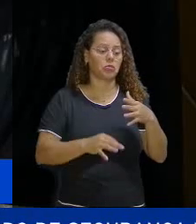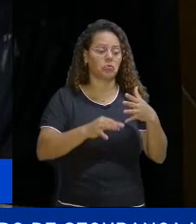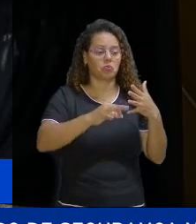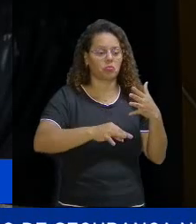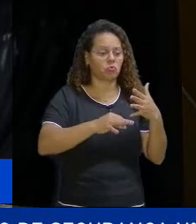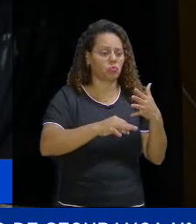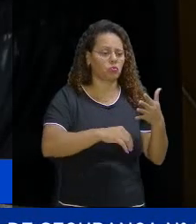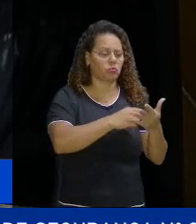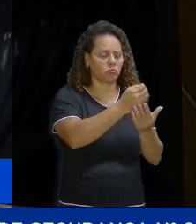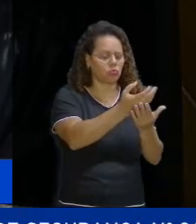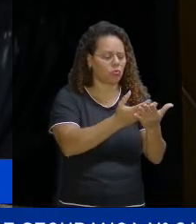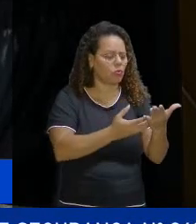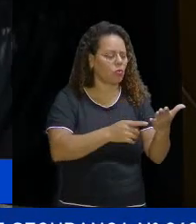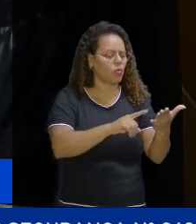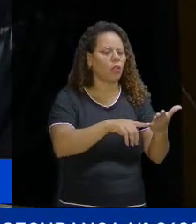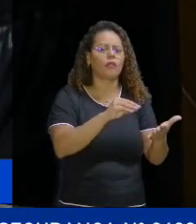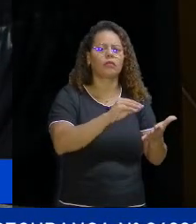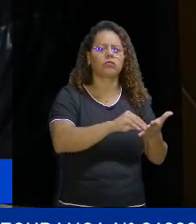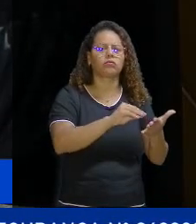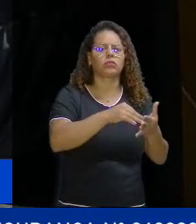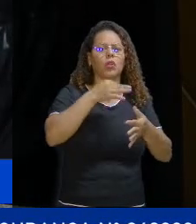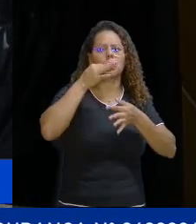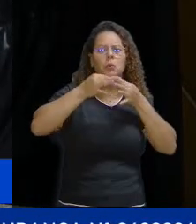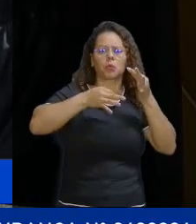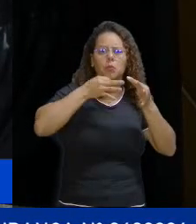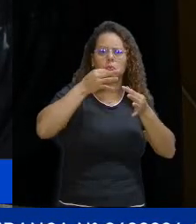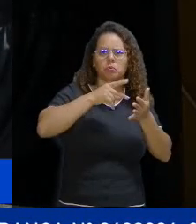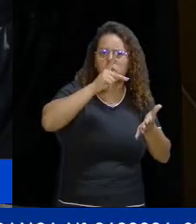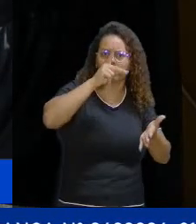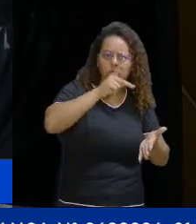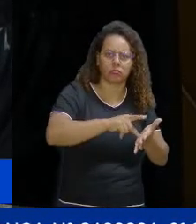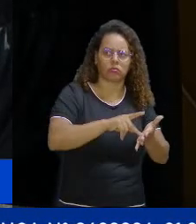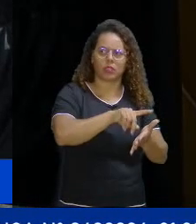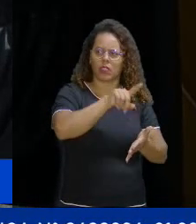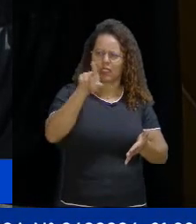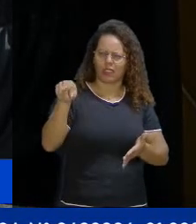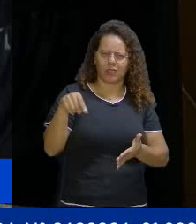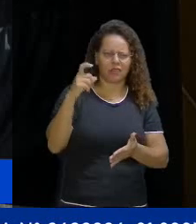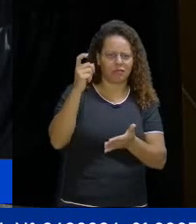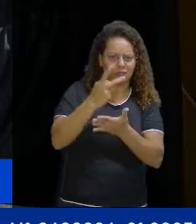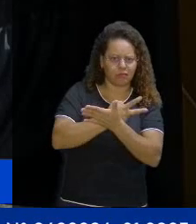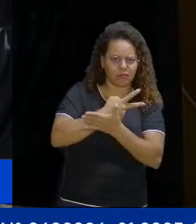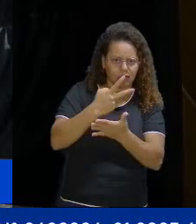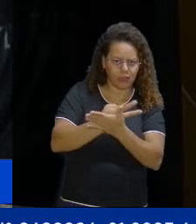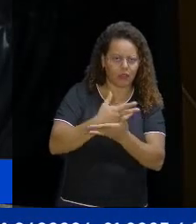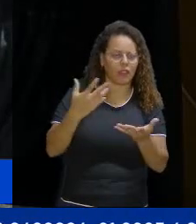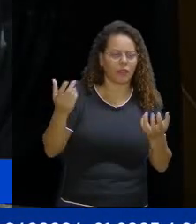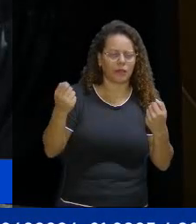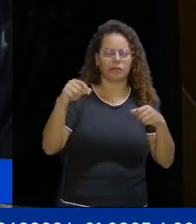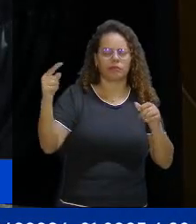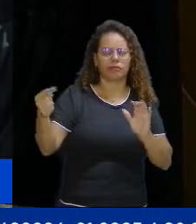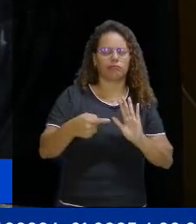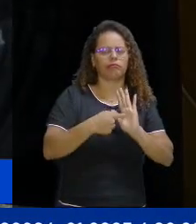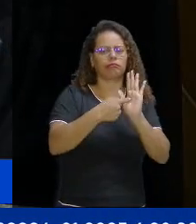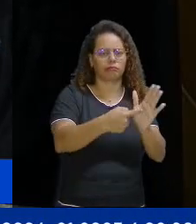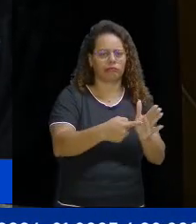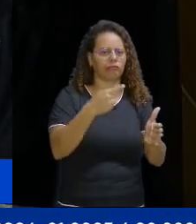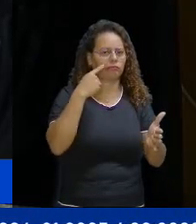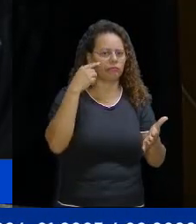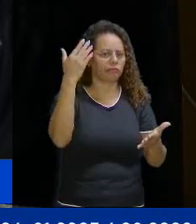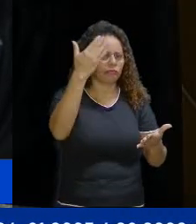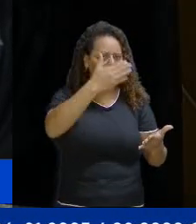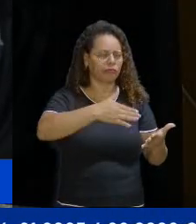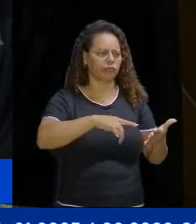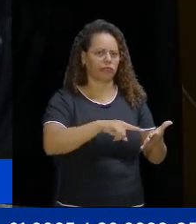petição inicial não apresentou argumentos suficientemente sólidos para demonstrar que essas medidas seriam indispensáveis para a elucidação dos fatos